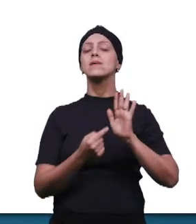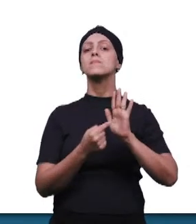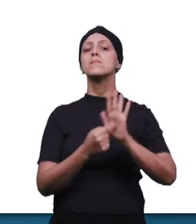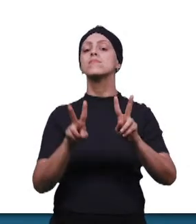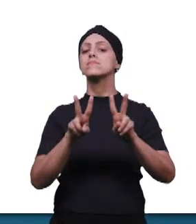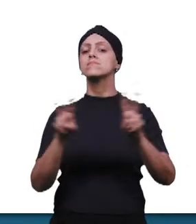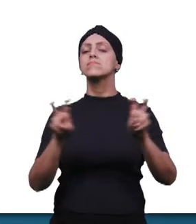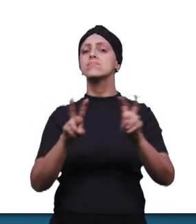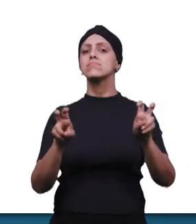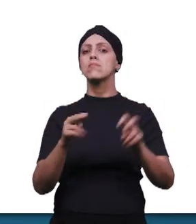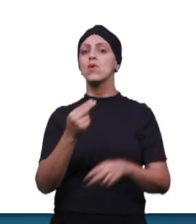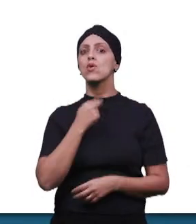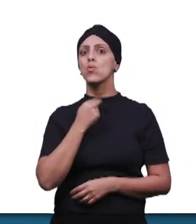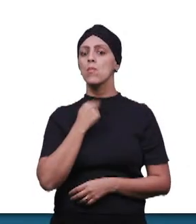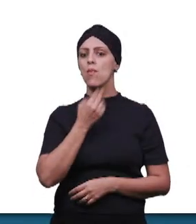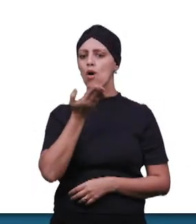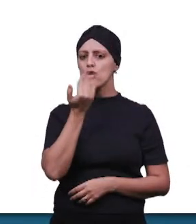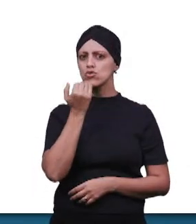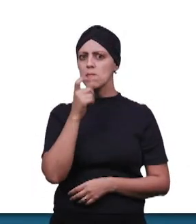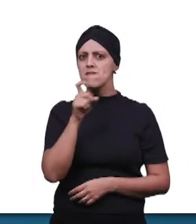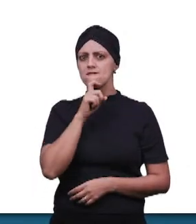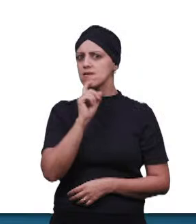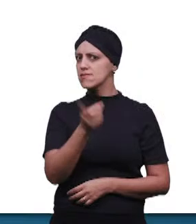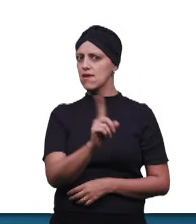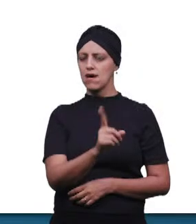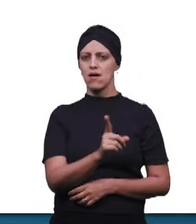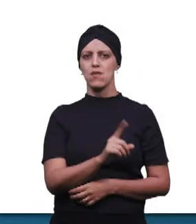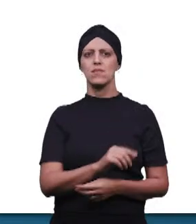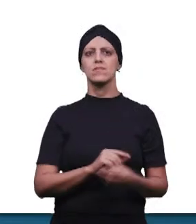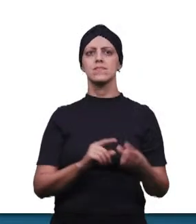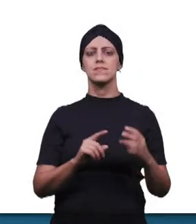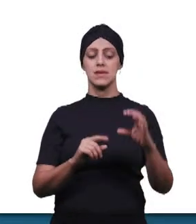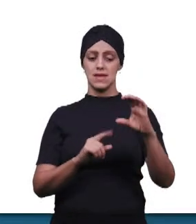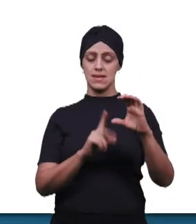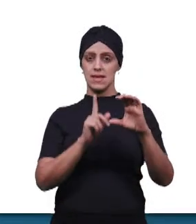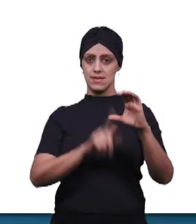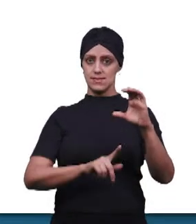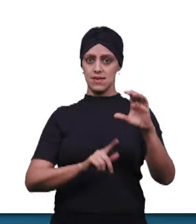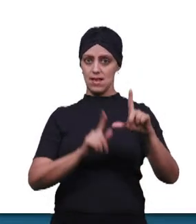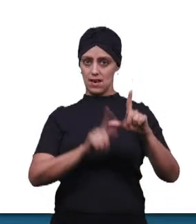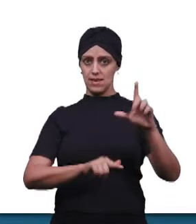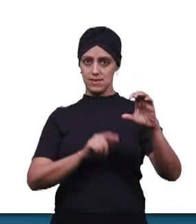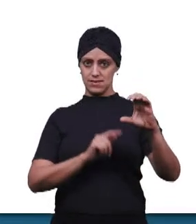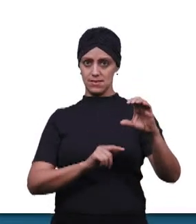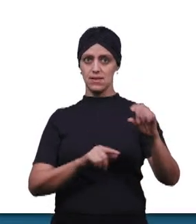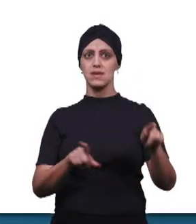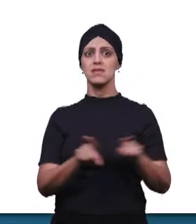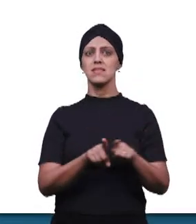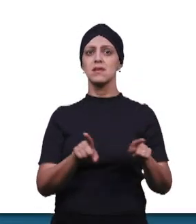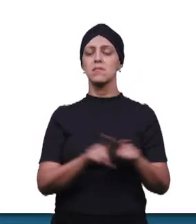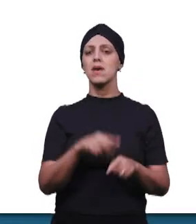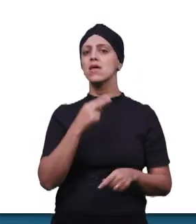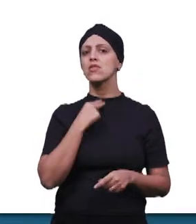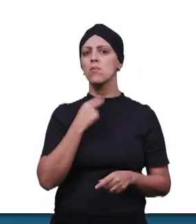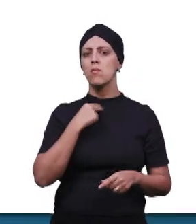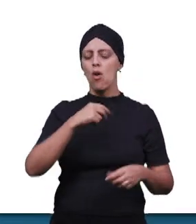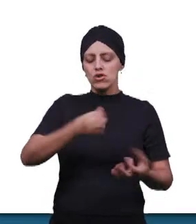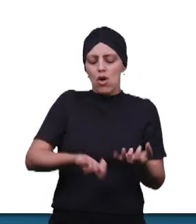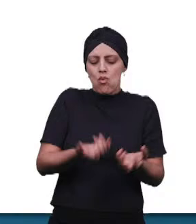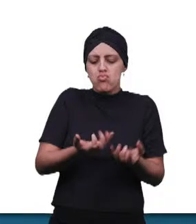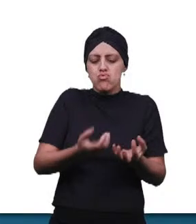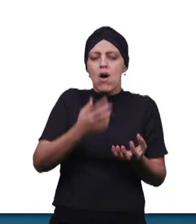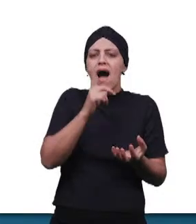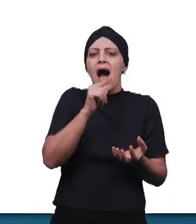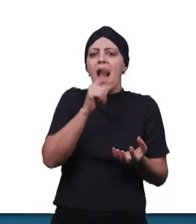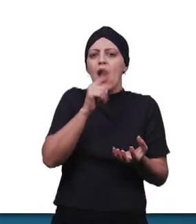fala a expressão não comereis dele, do cordeiro, né? Nada cru. A letra C, também não comereis dele nada cozido em